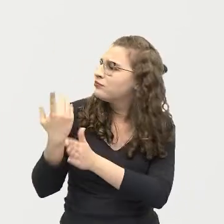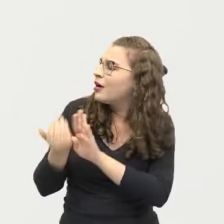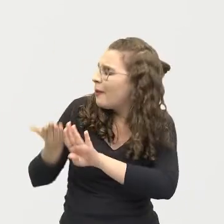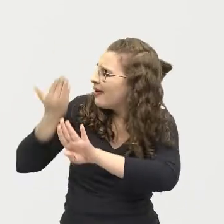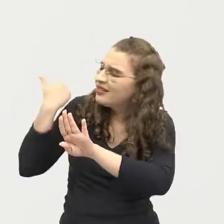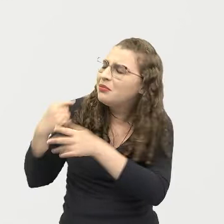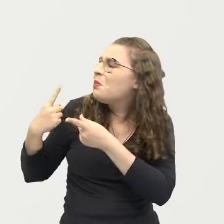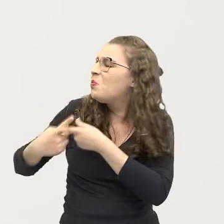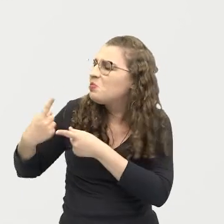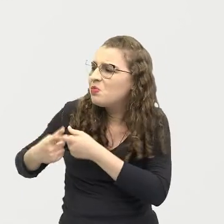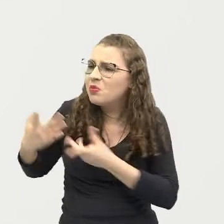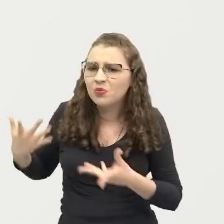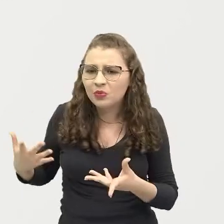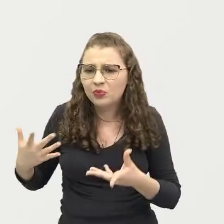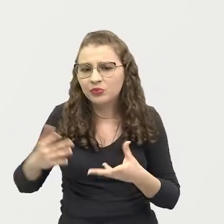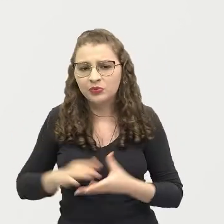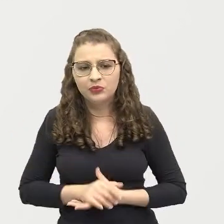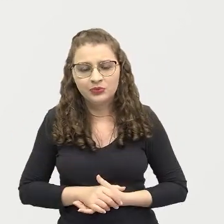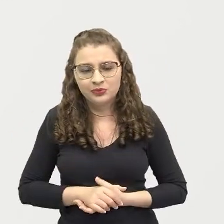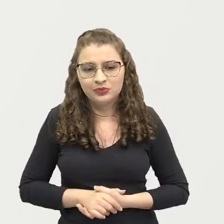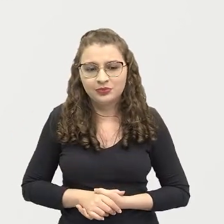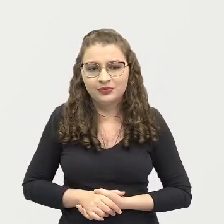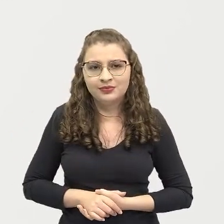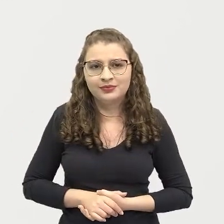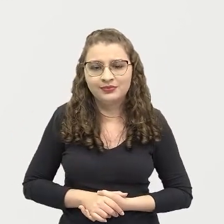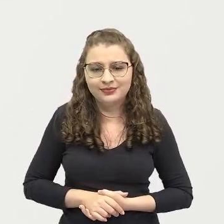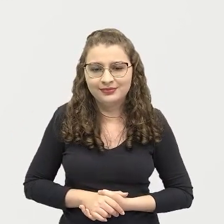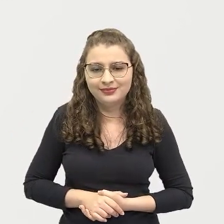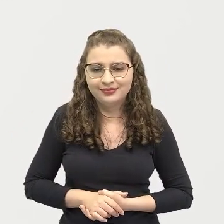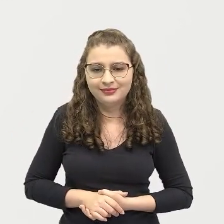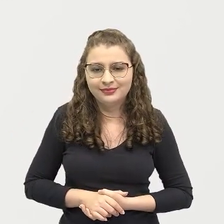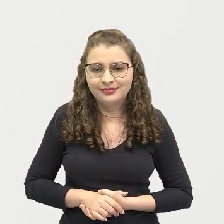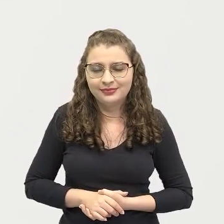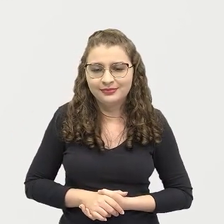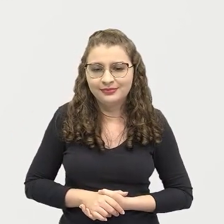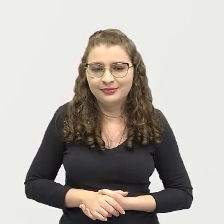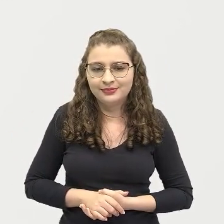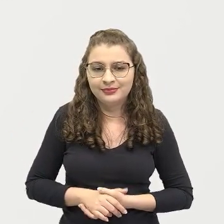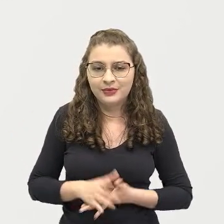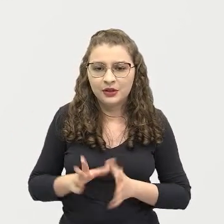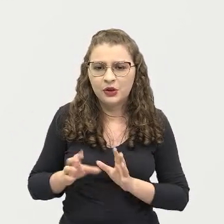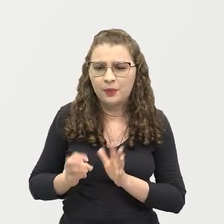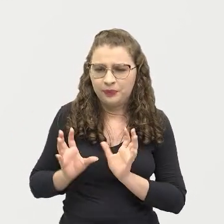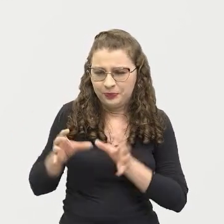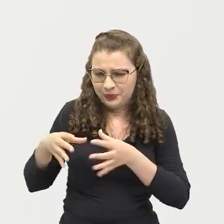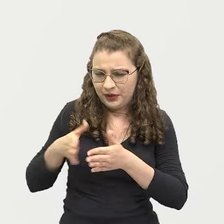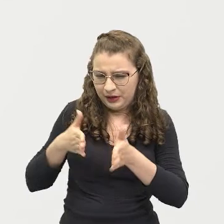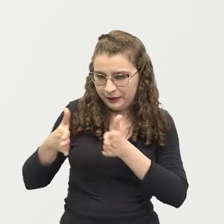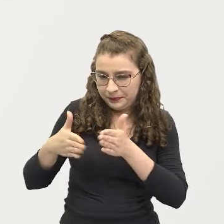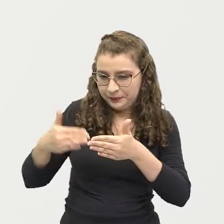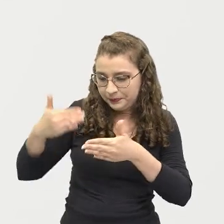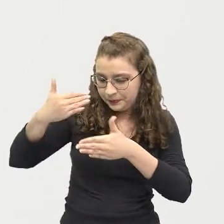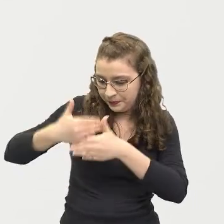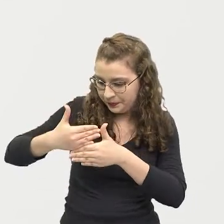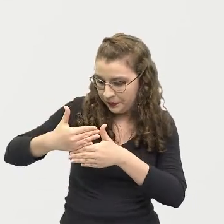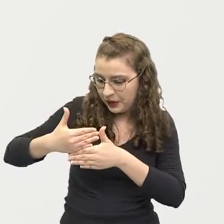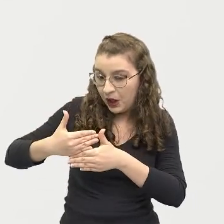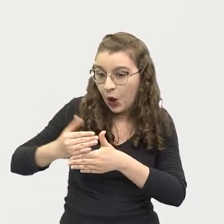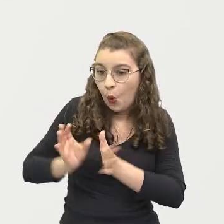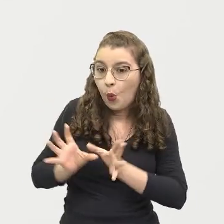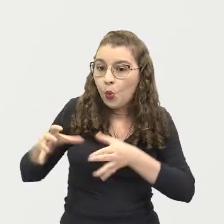Olha só. Então, até esse momento, a elite indicava